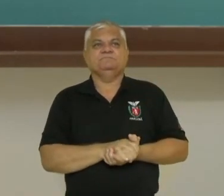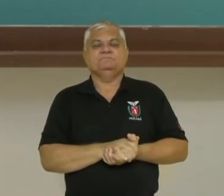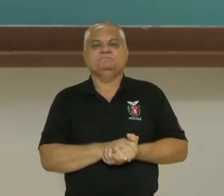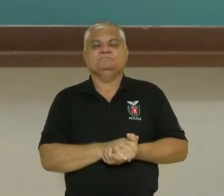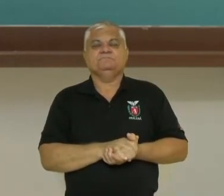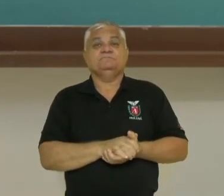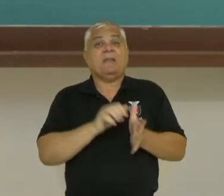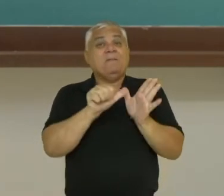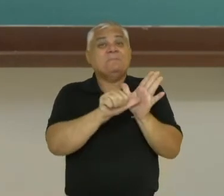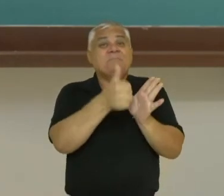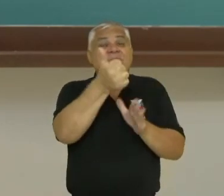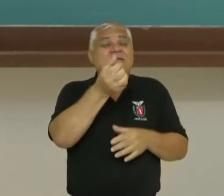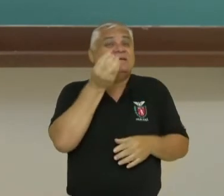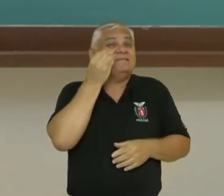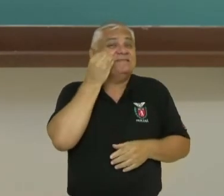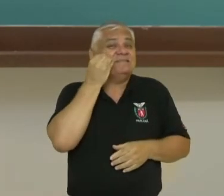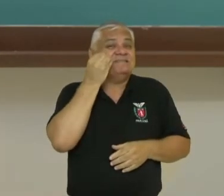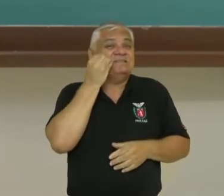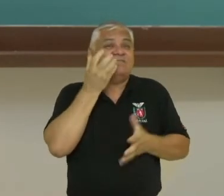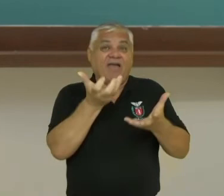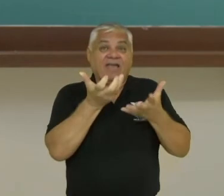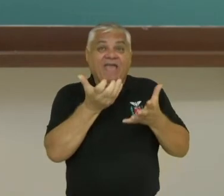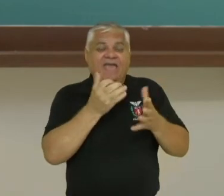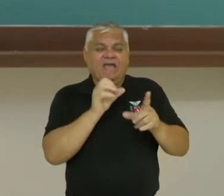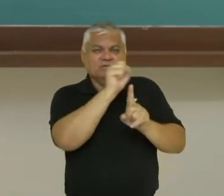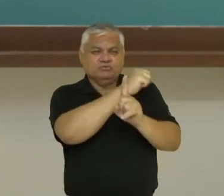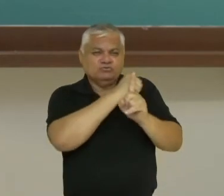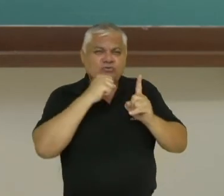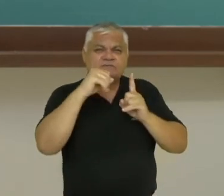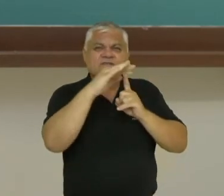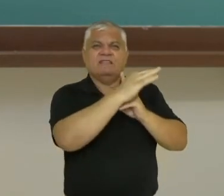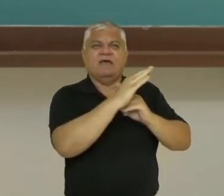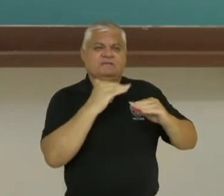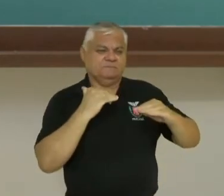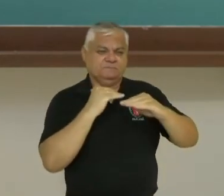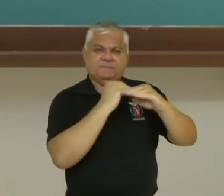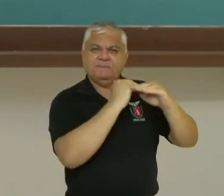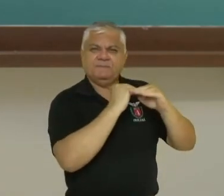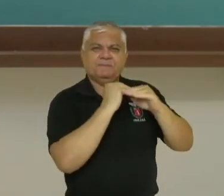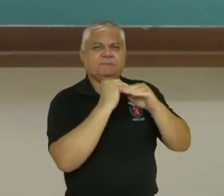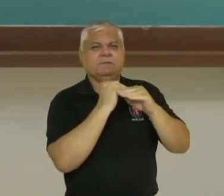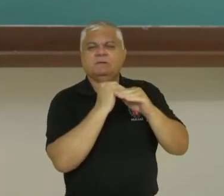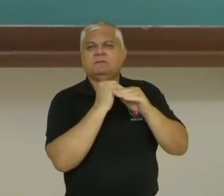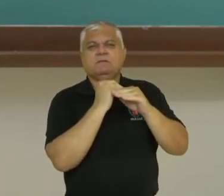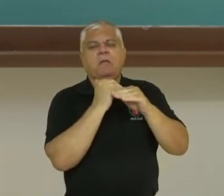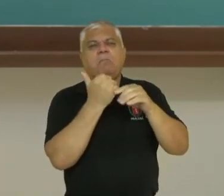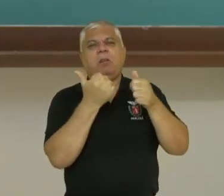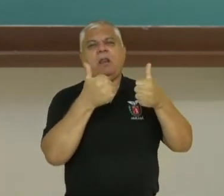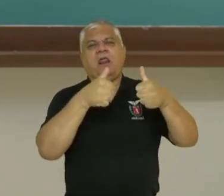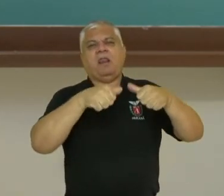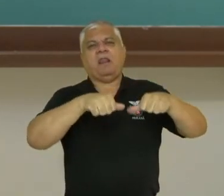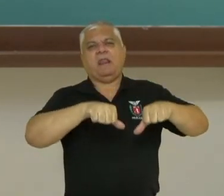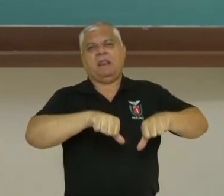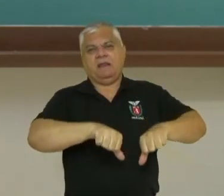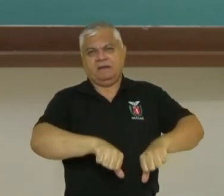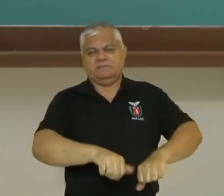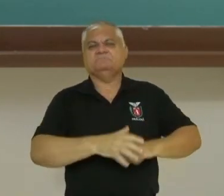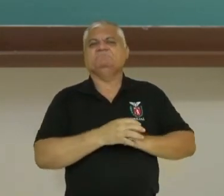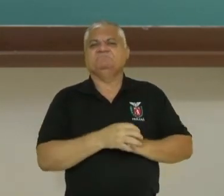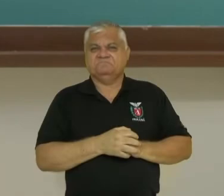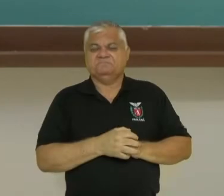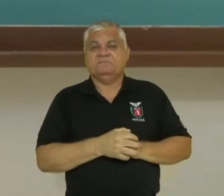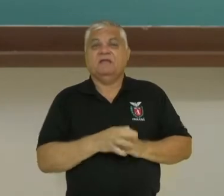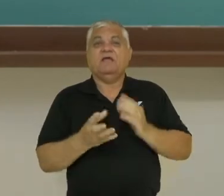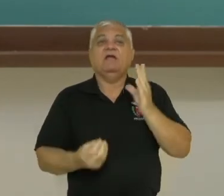primeira tentativa de uma sociedade socialista fracassou. Foi a criação da Comuna